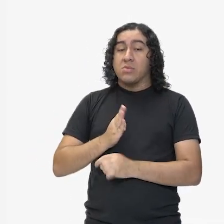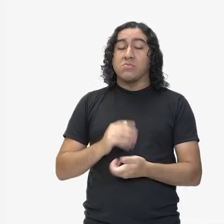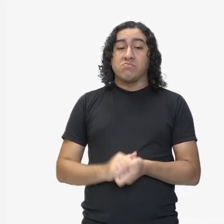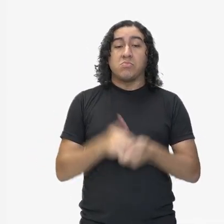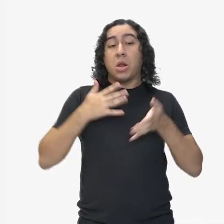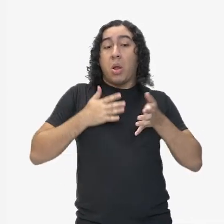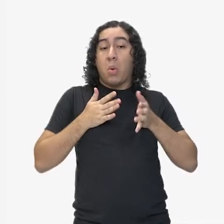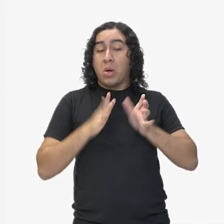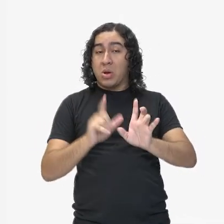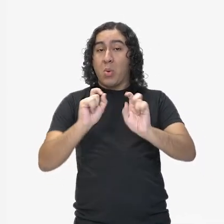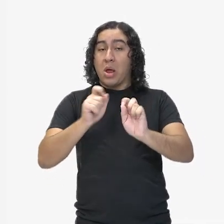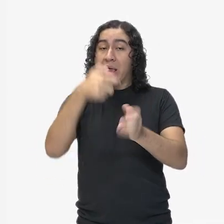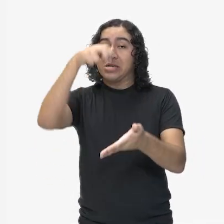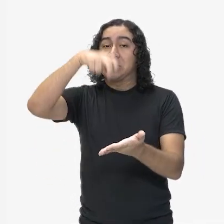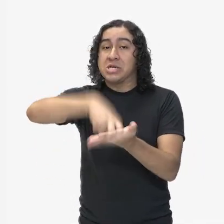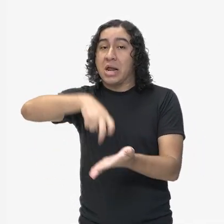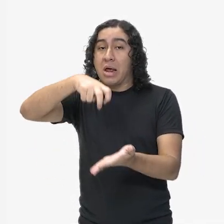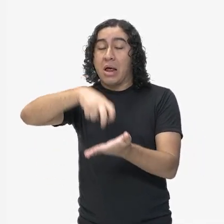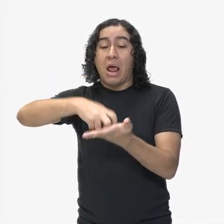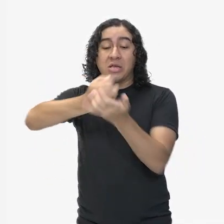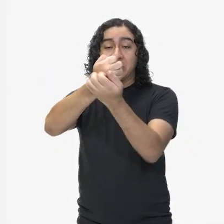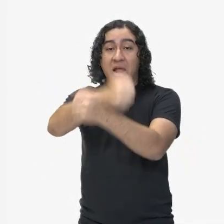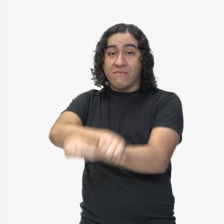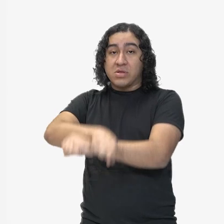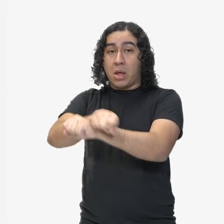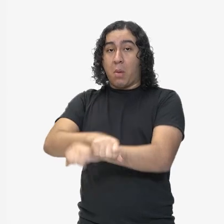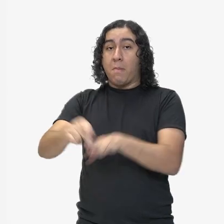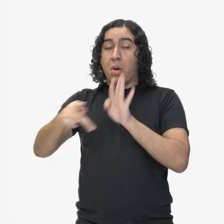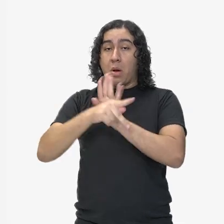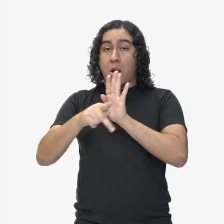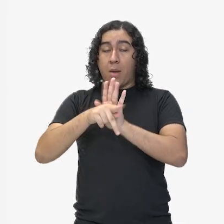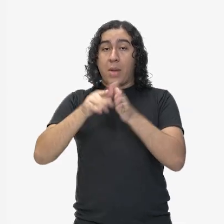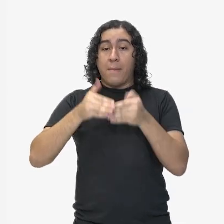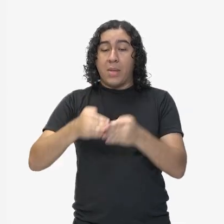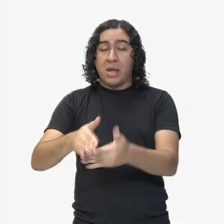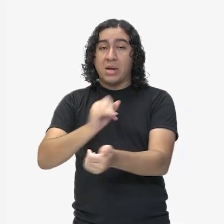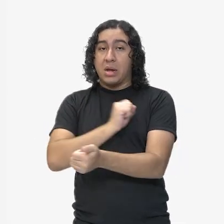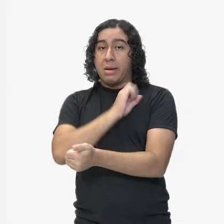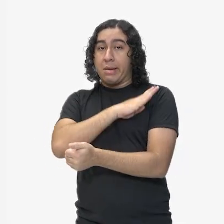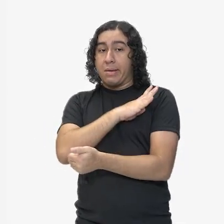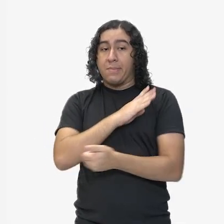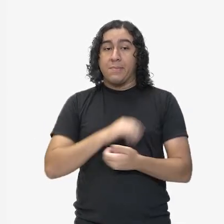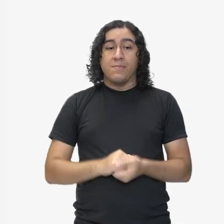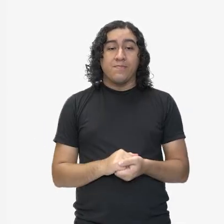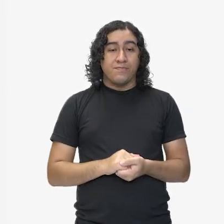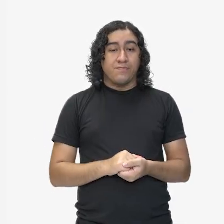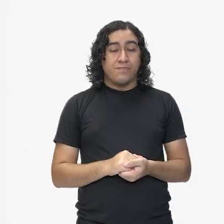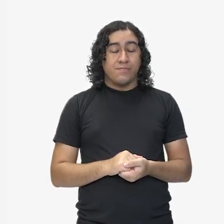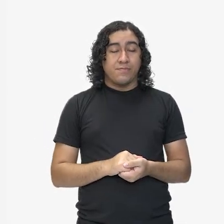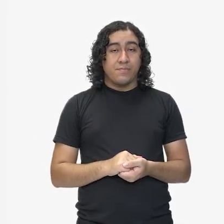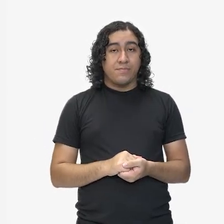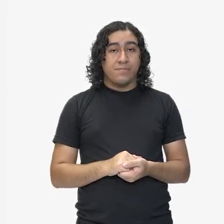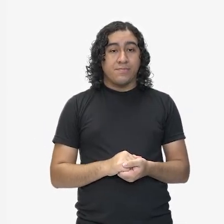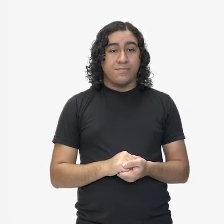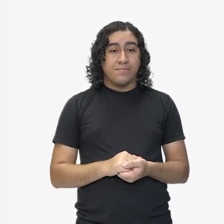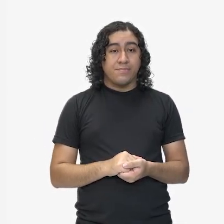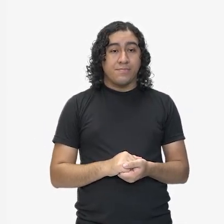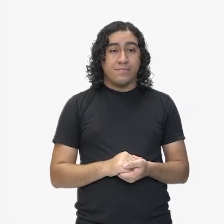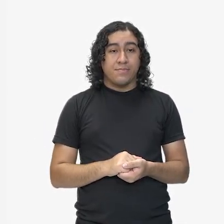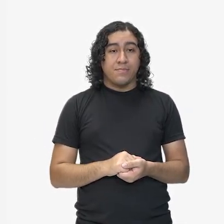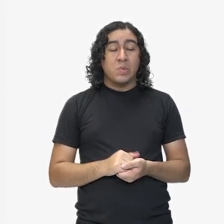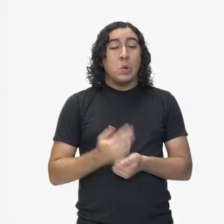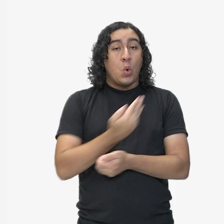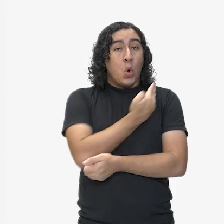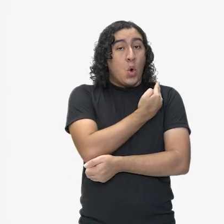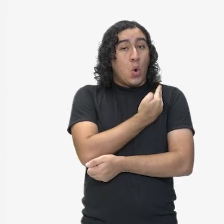suportavam mais a escravidão, não é isso? Na Marinha. O governo concordou em atender às